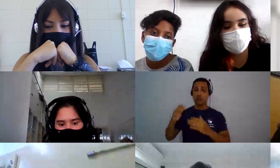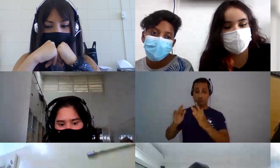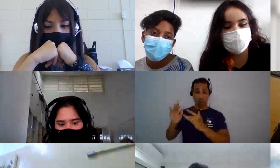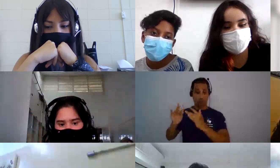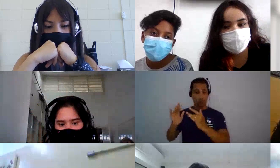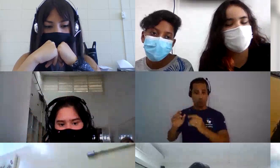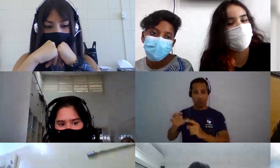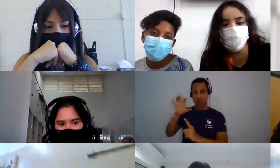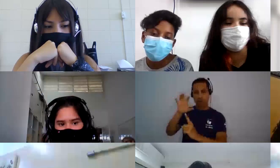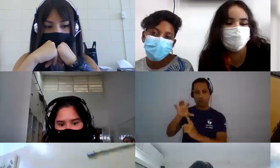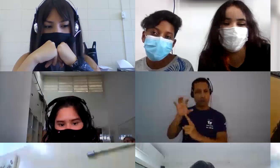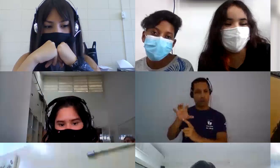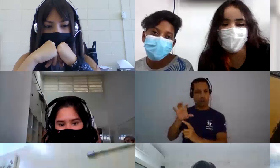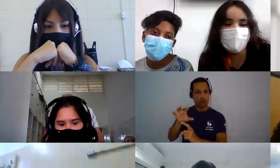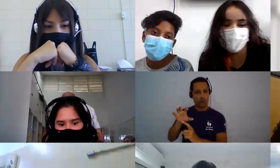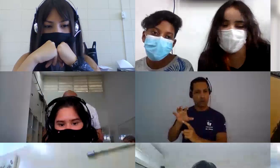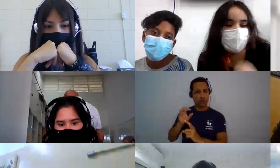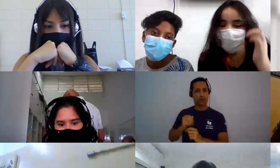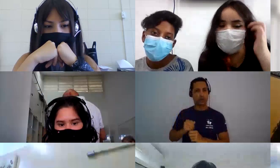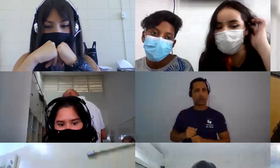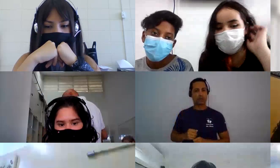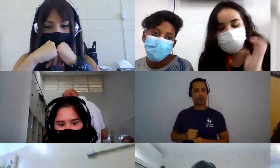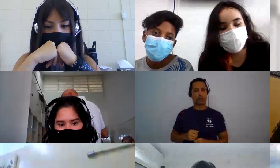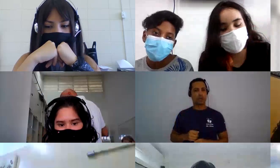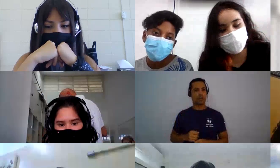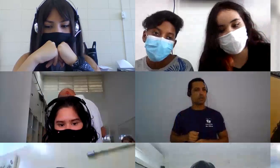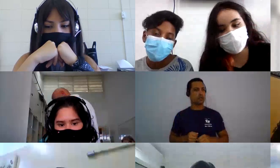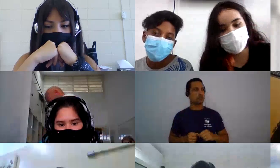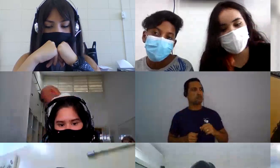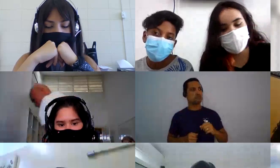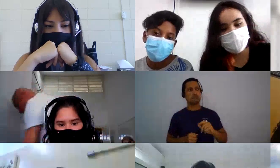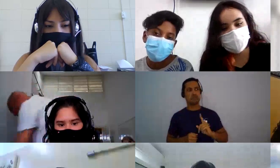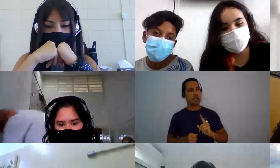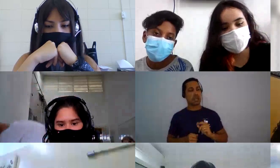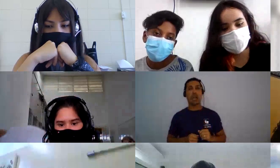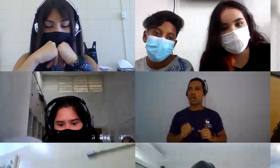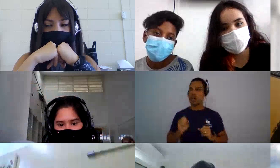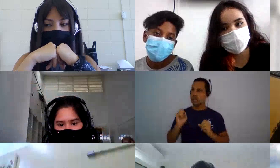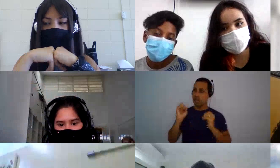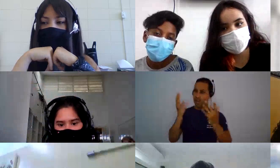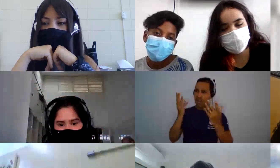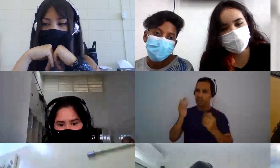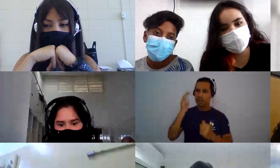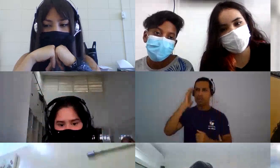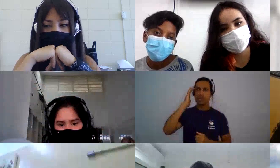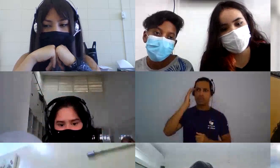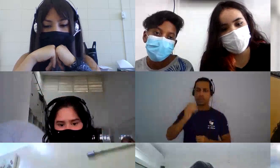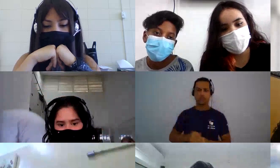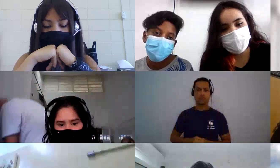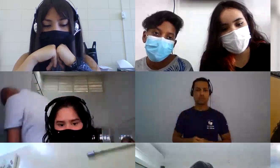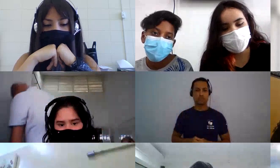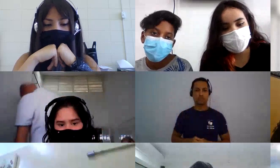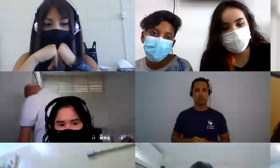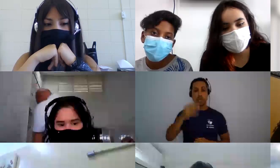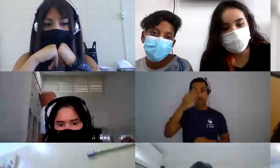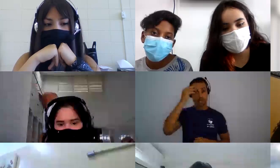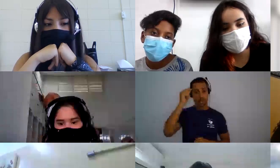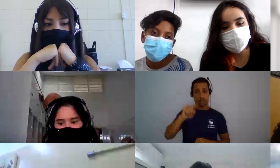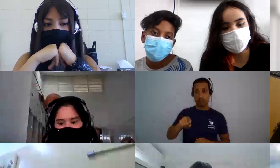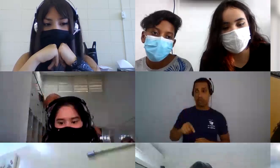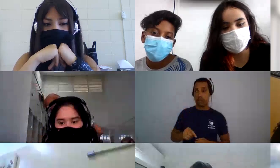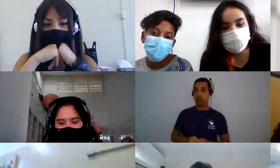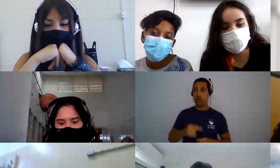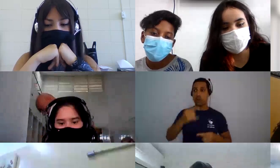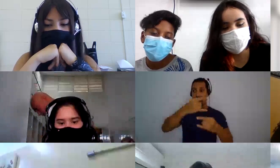pressão? Não. Mas acontece isso? Você acha que acontece? Esquece você agora, Gabi. Olha para os seus colegas todos. Olha